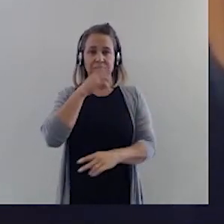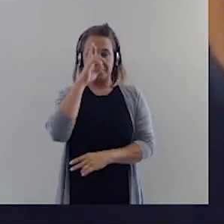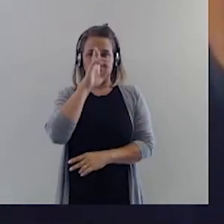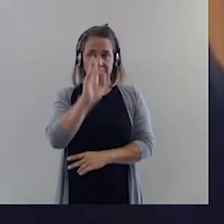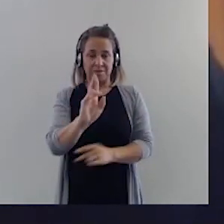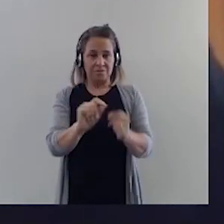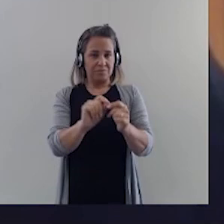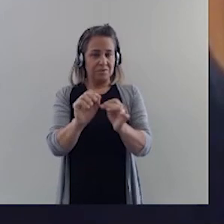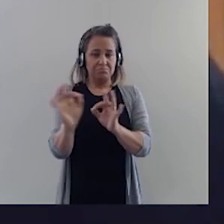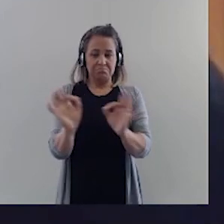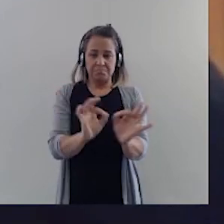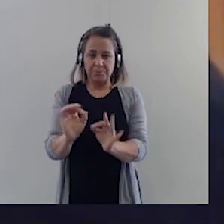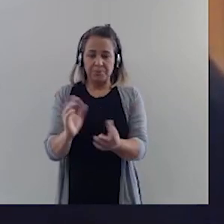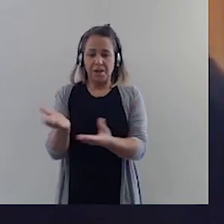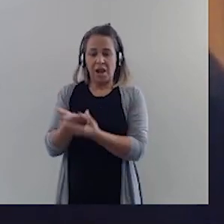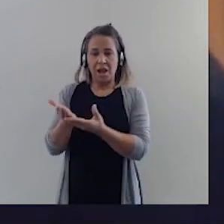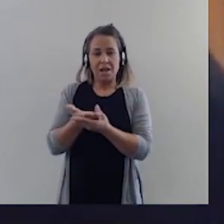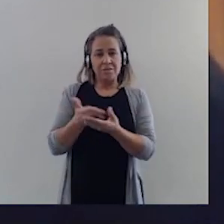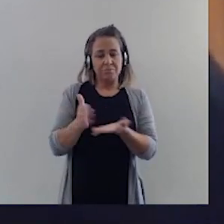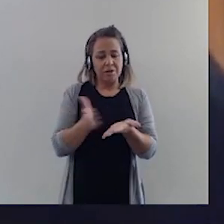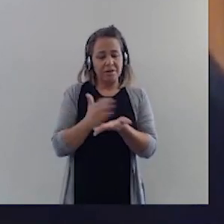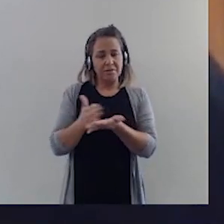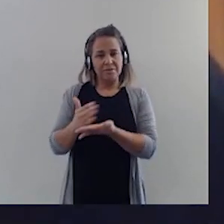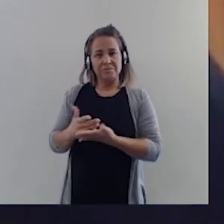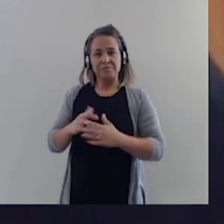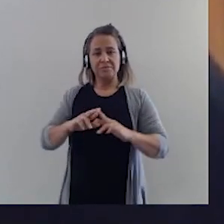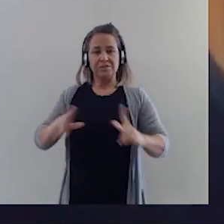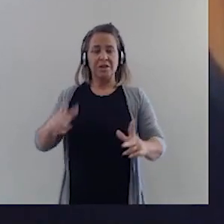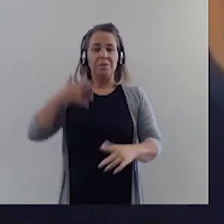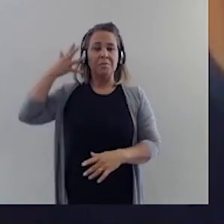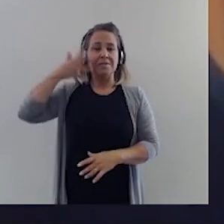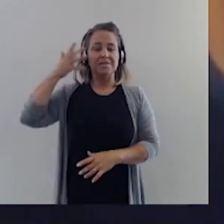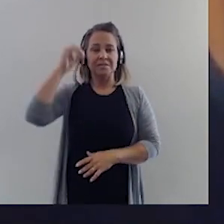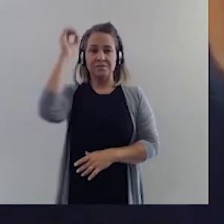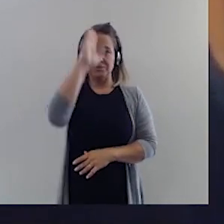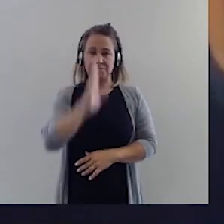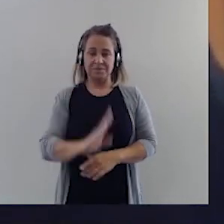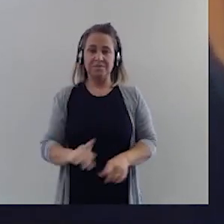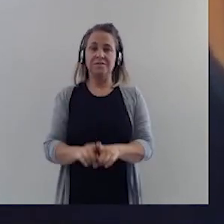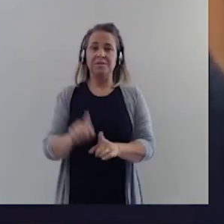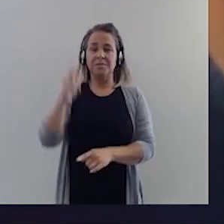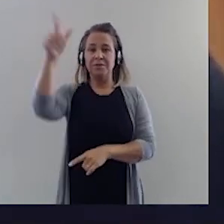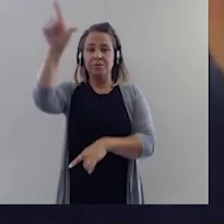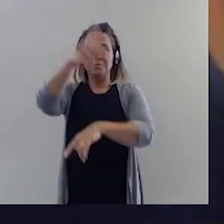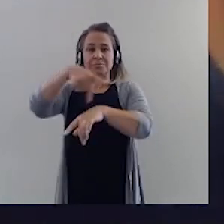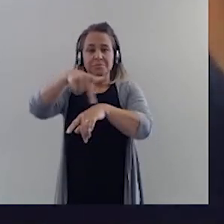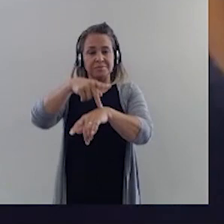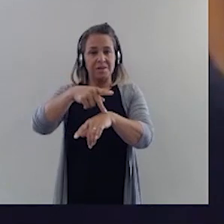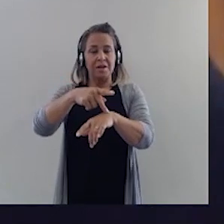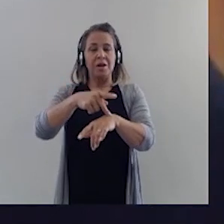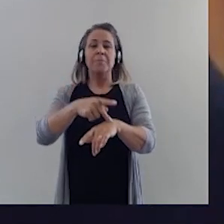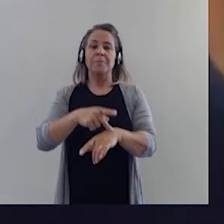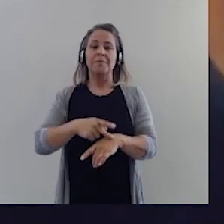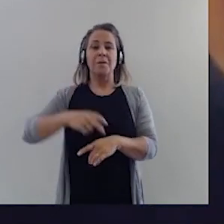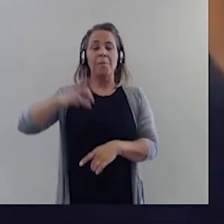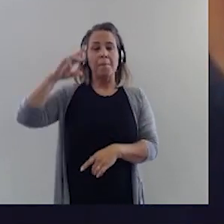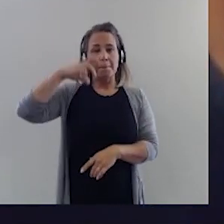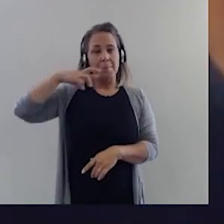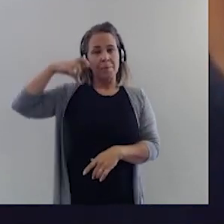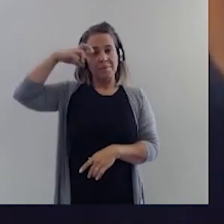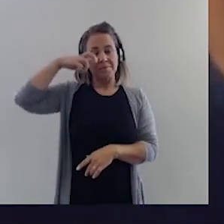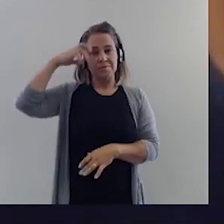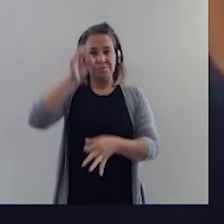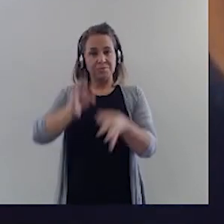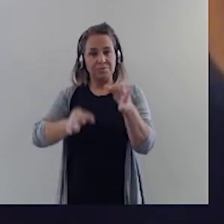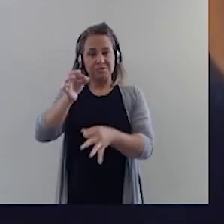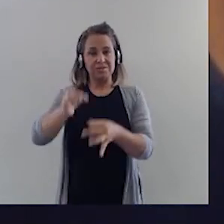diversos artigos e livros jurídicos, palestrante no Brasil e no exterior, foi promotor de justiça, juiz